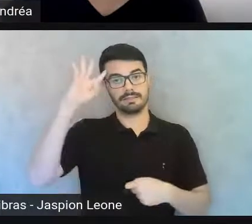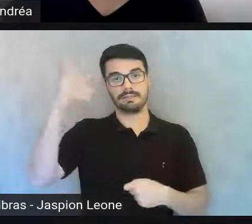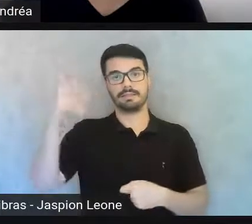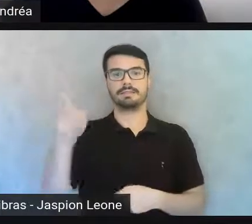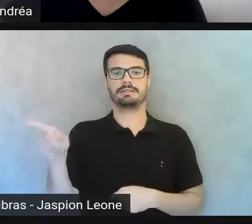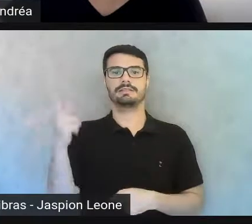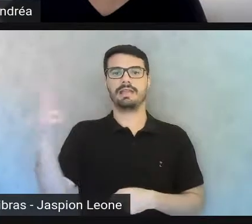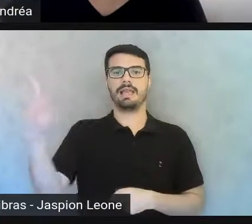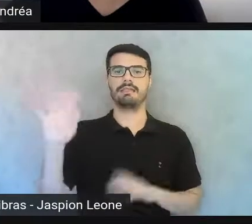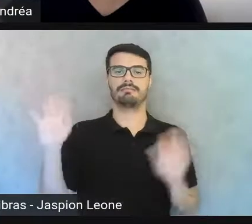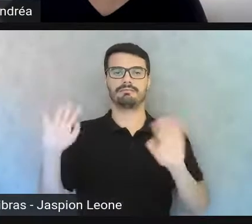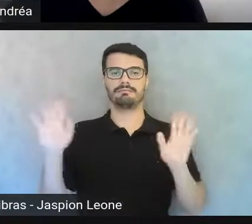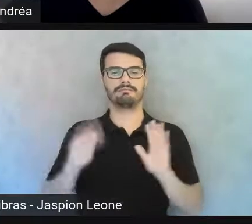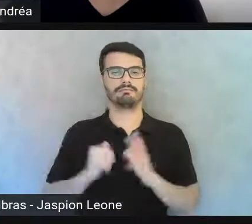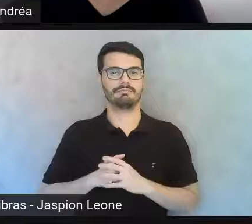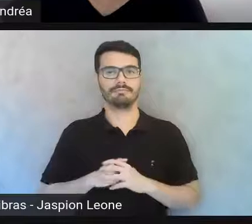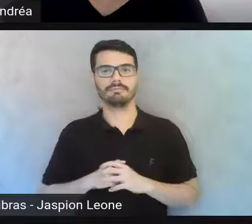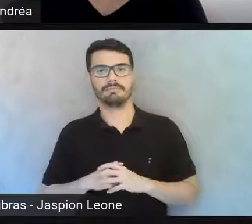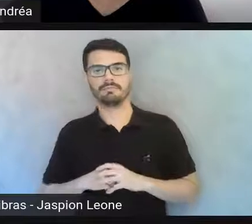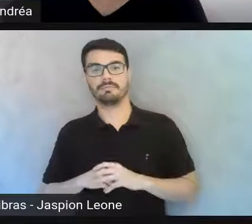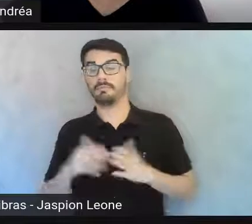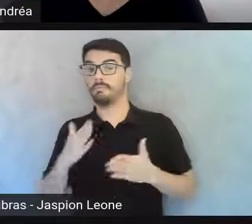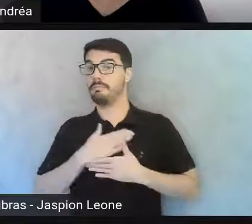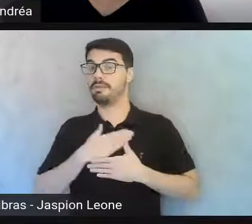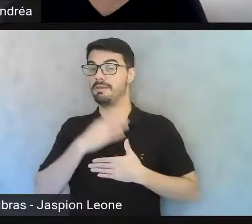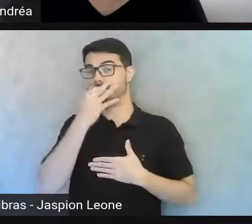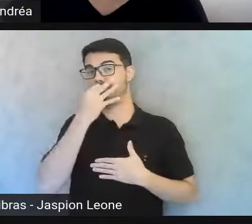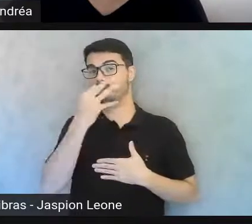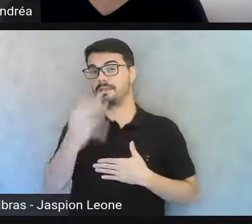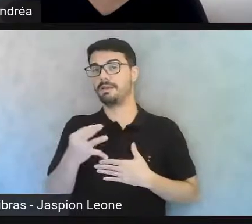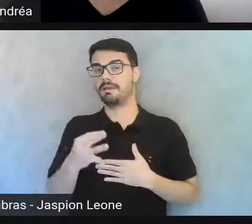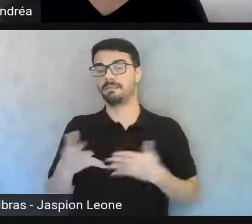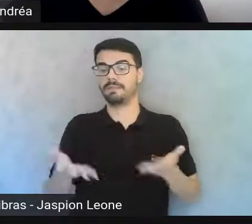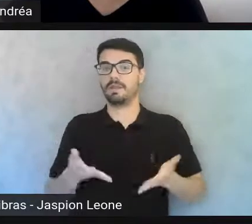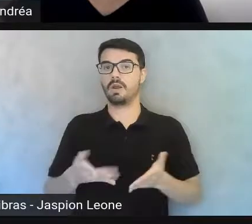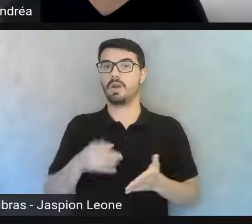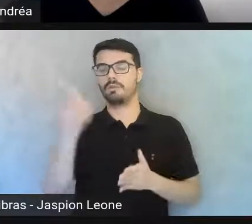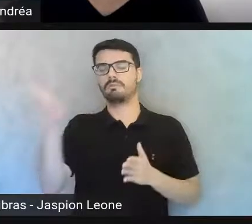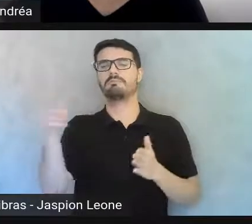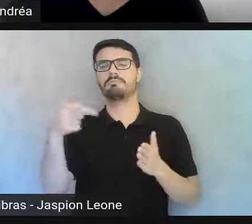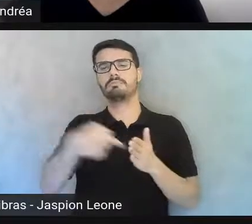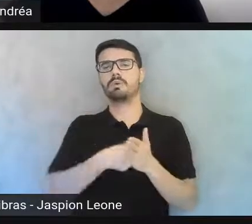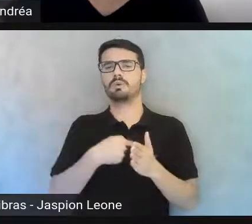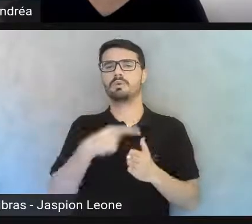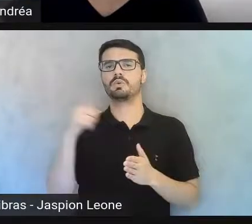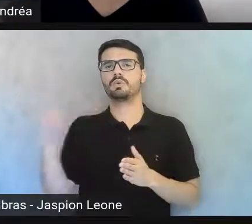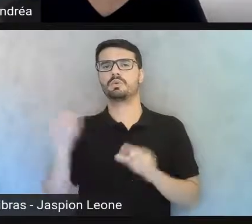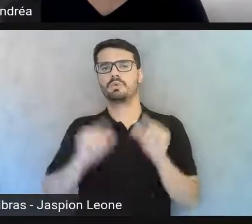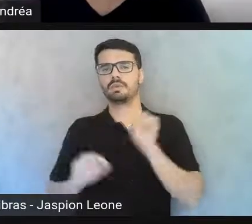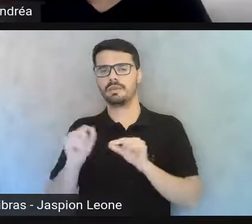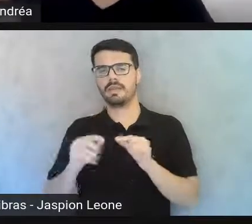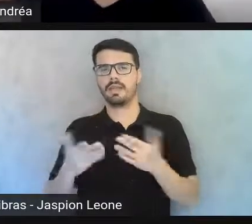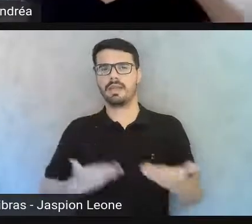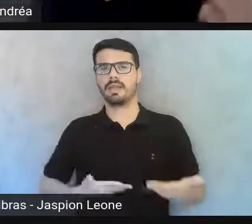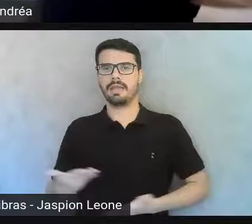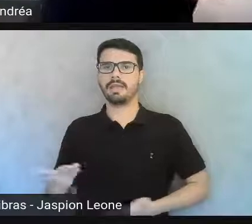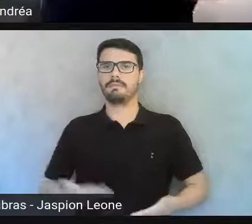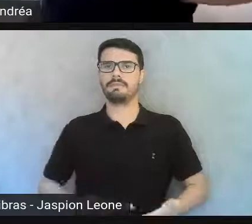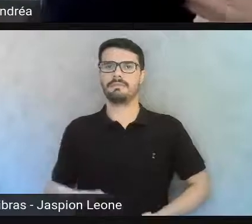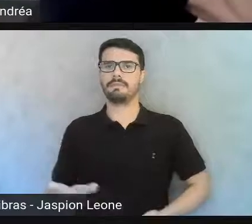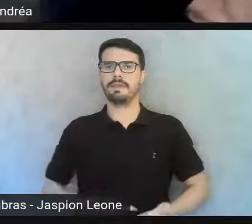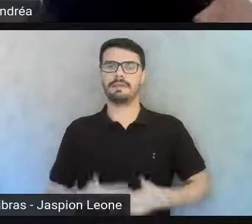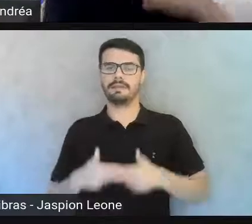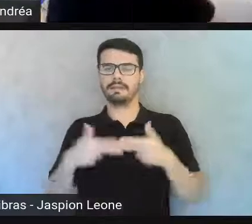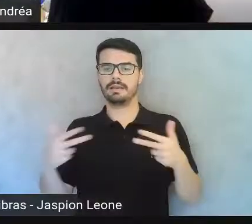anuência dela. Essa é a visão minha. Agora, em relação ao seu questionamento que você colocou, do empregado afastado, e